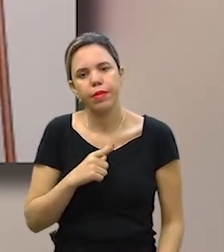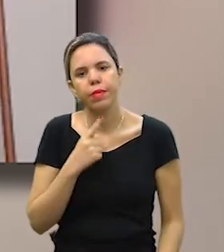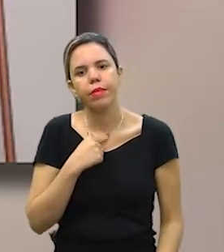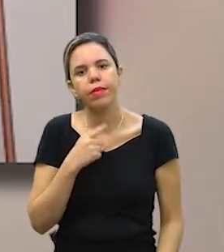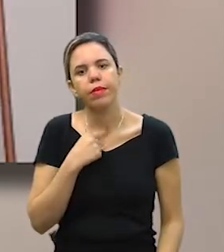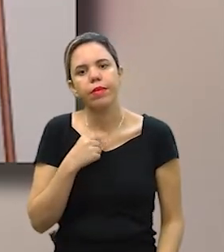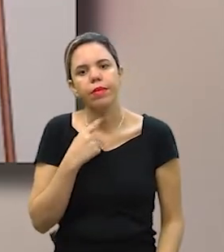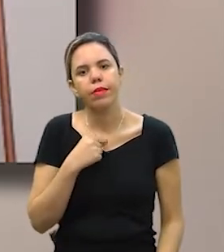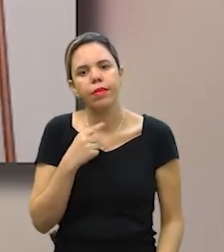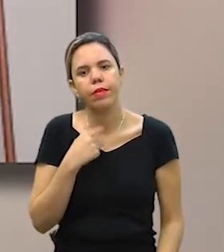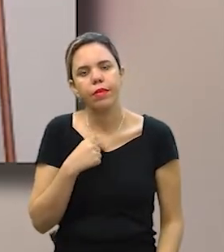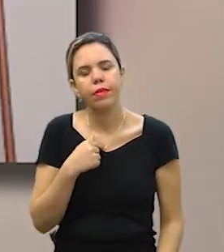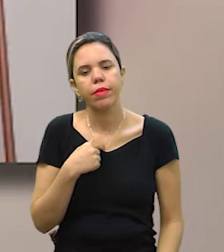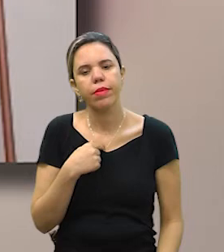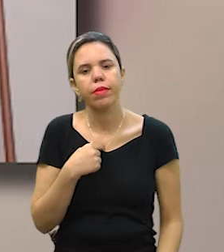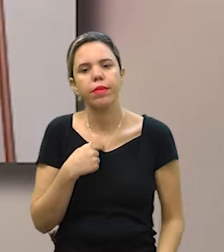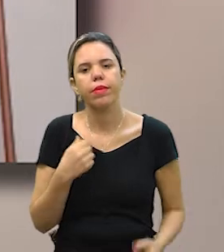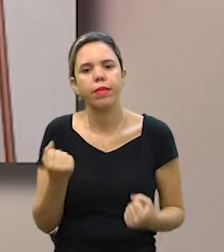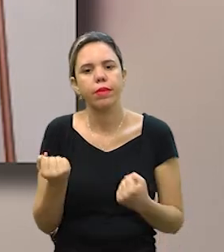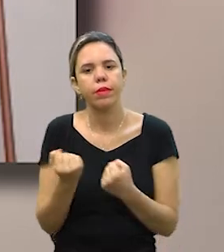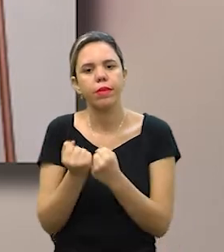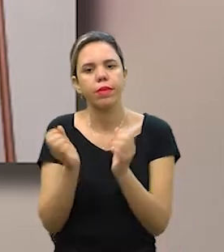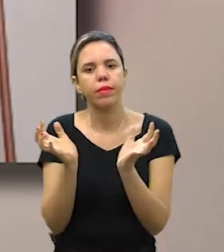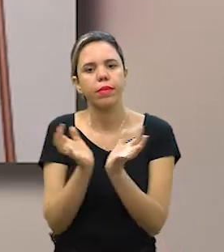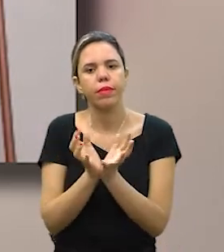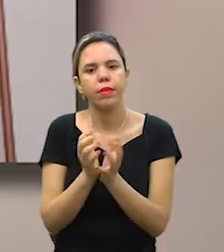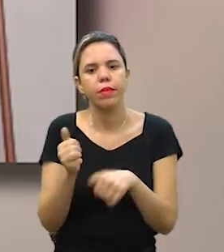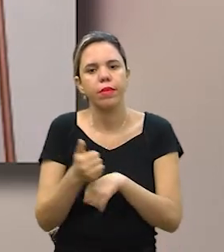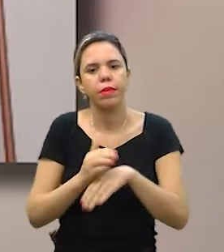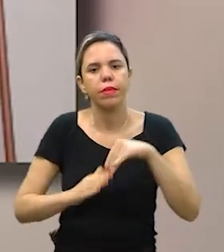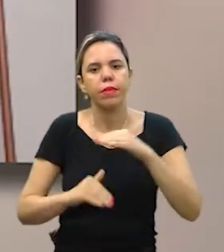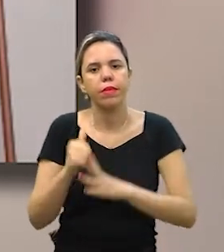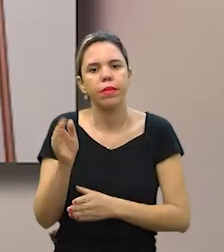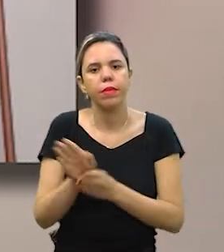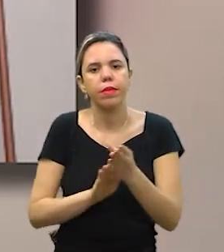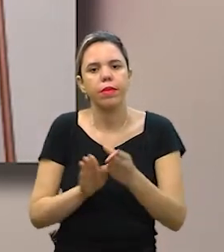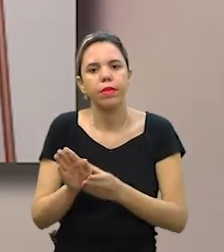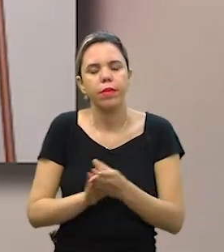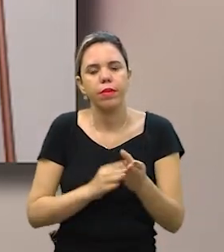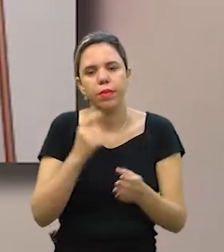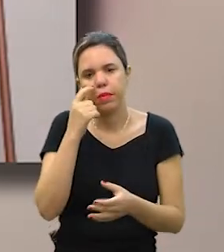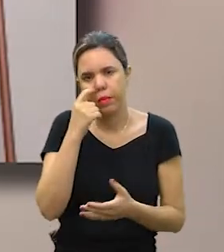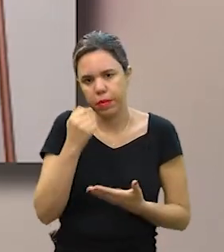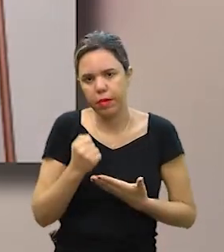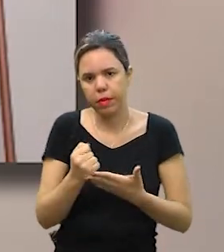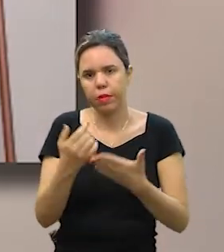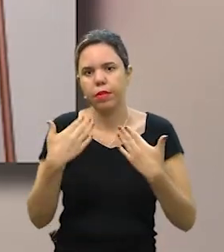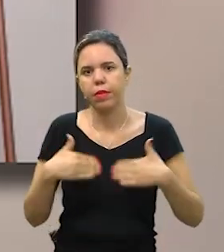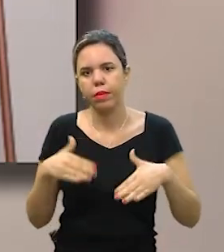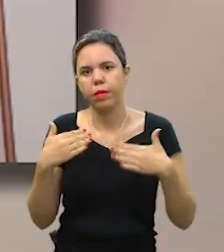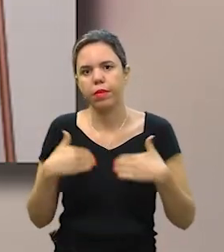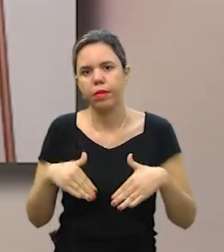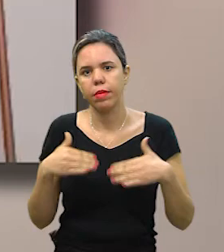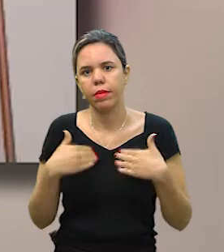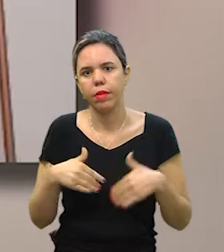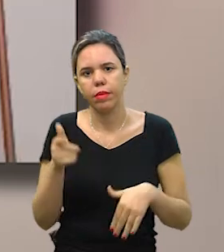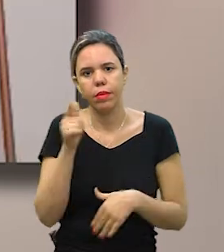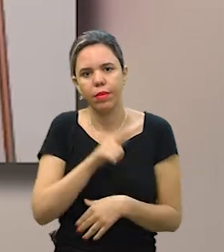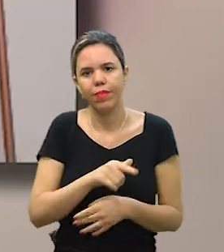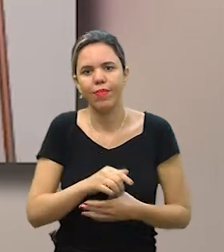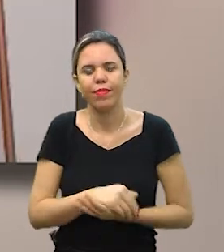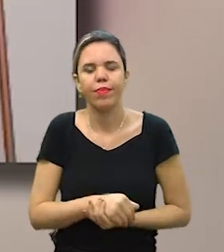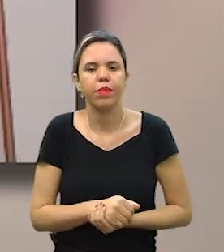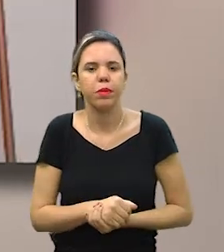aí vontade, uma rede de apoio, profissionais que te orientem e que te deixem tranquilos,